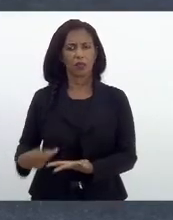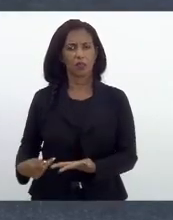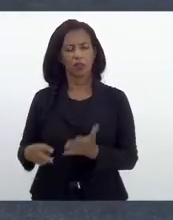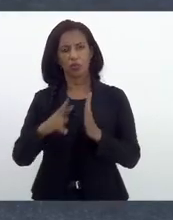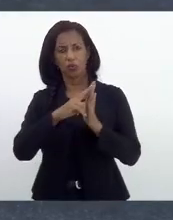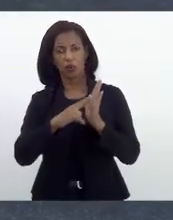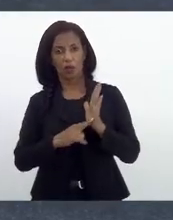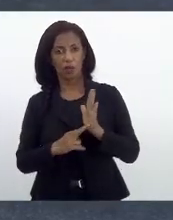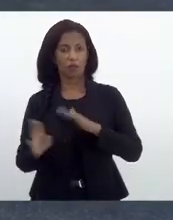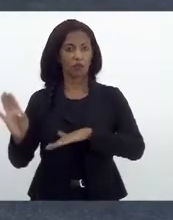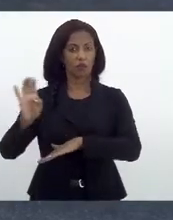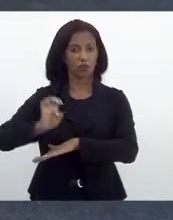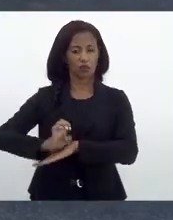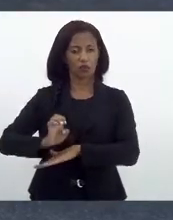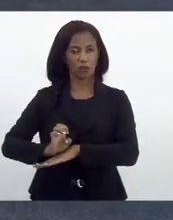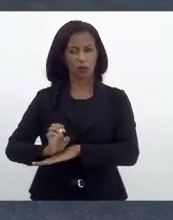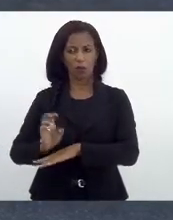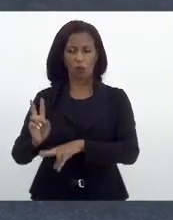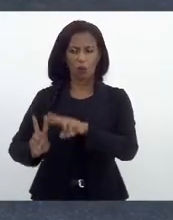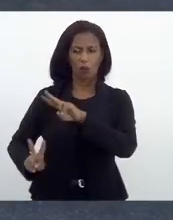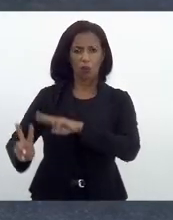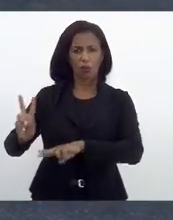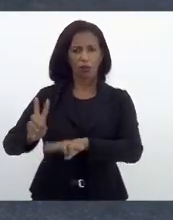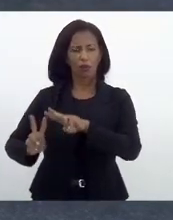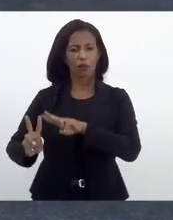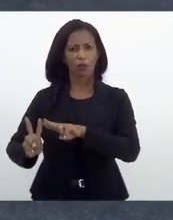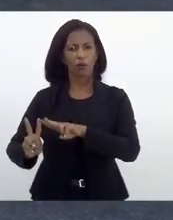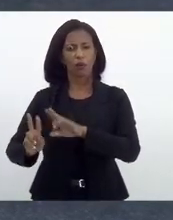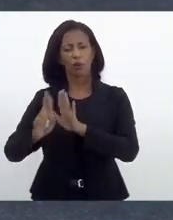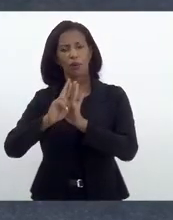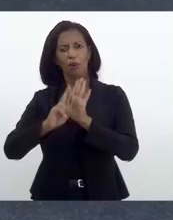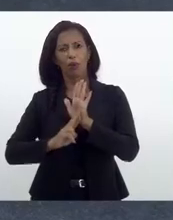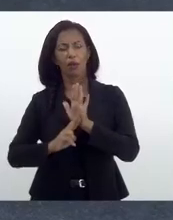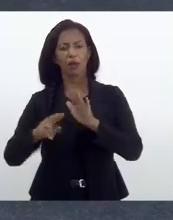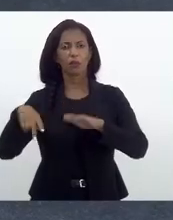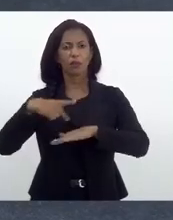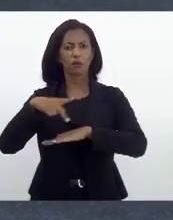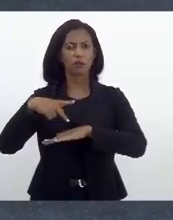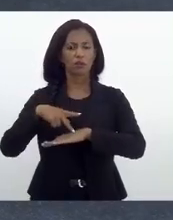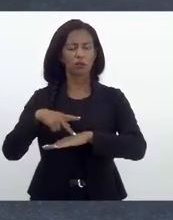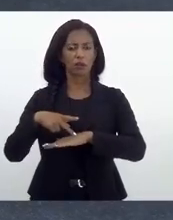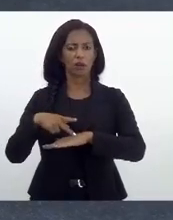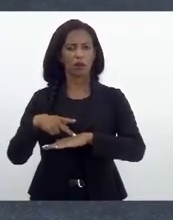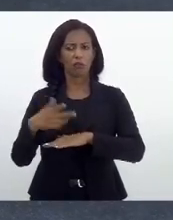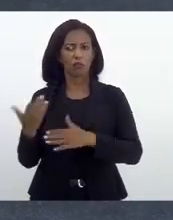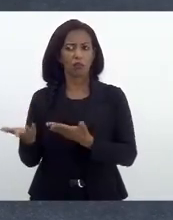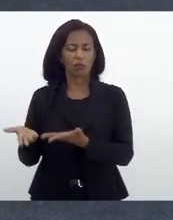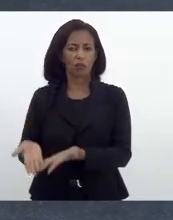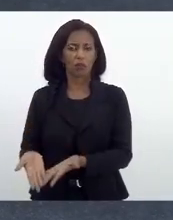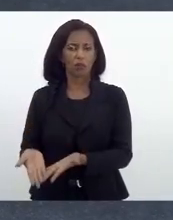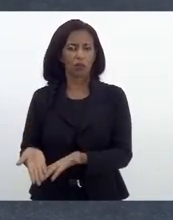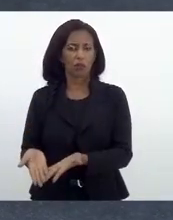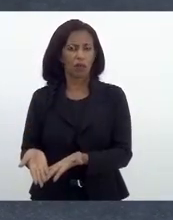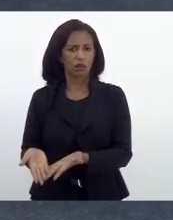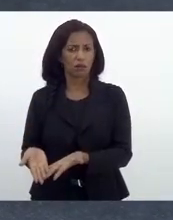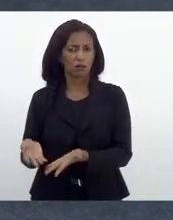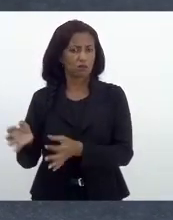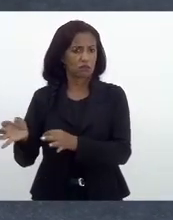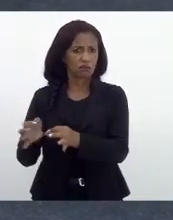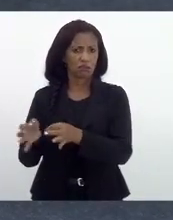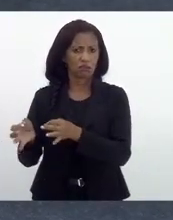regramento estadual observar o regramento nacional a gente não está colocado nessa pré-condição